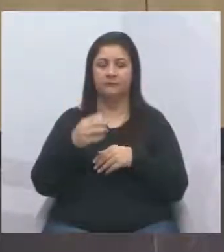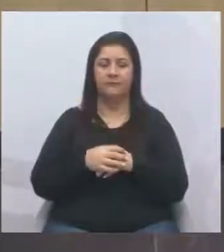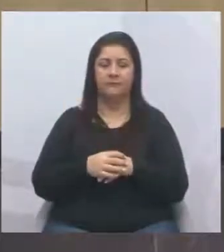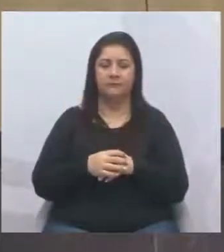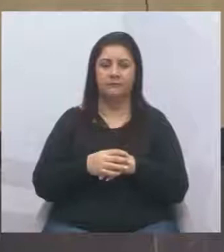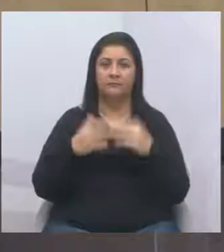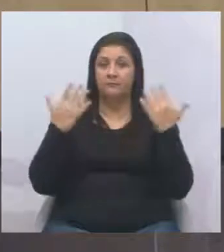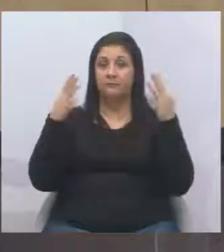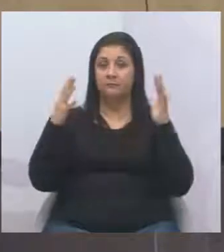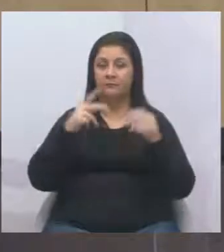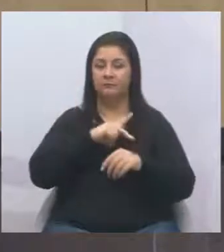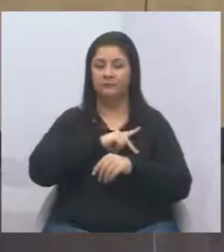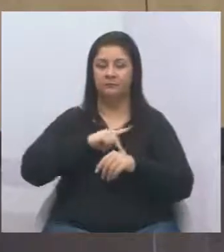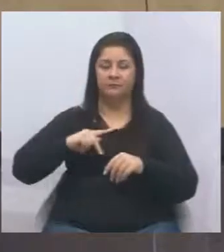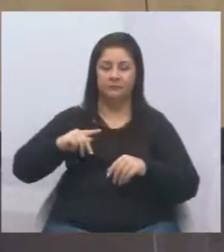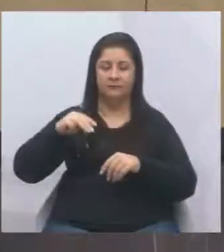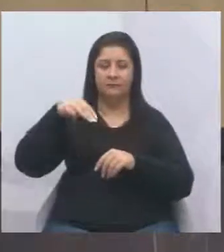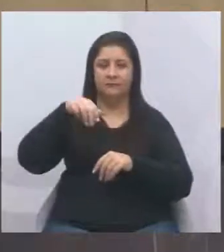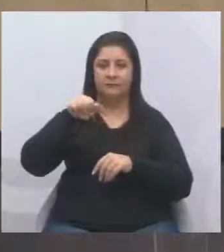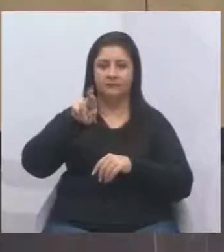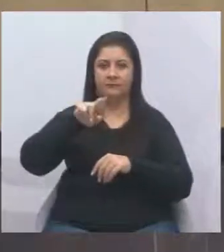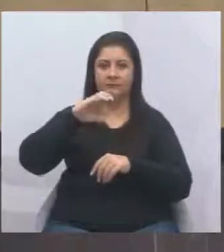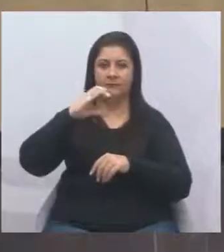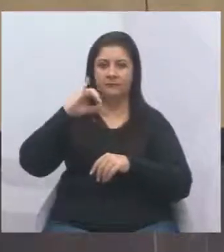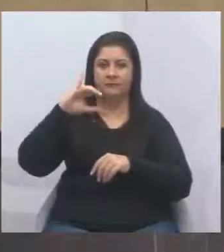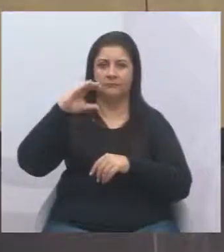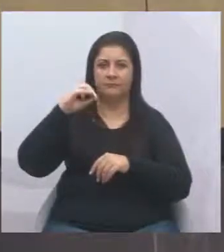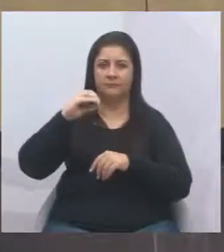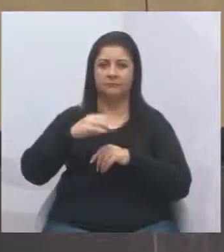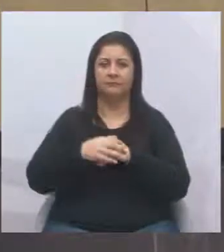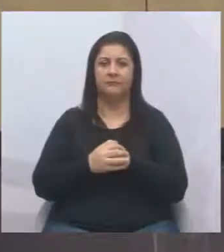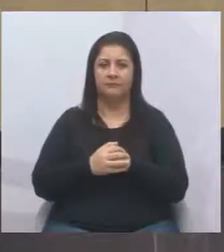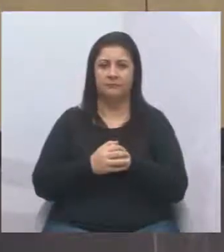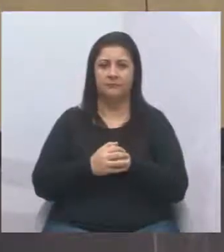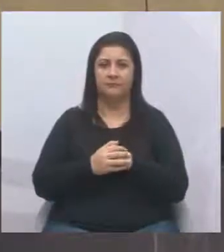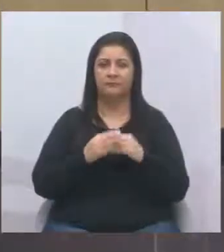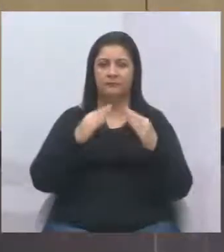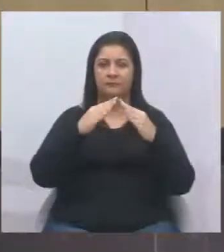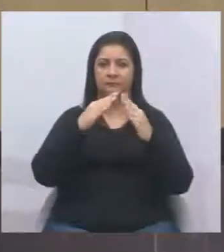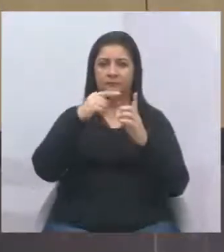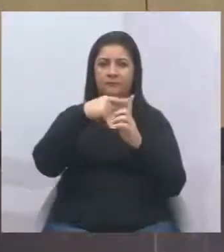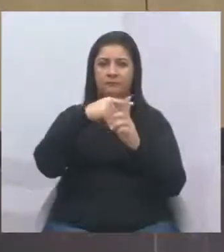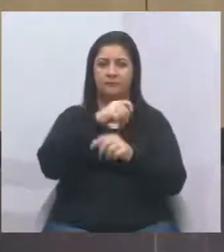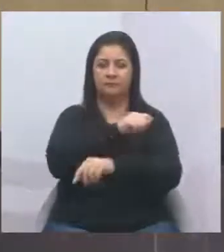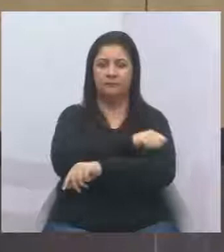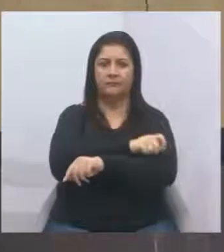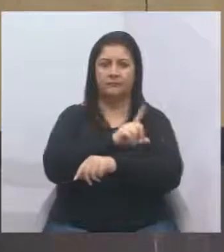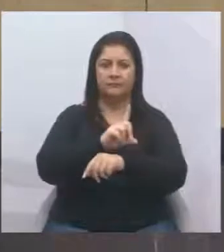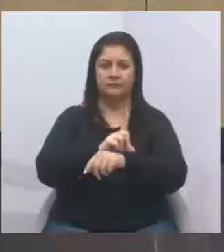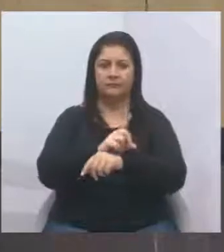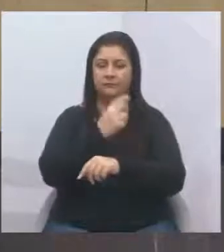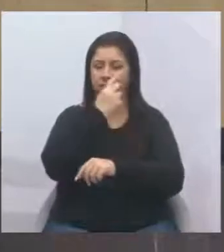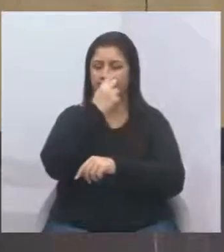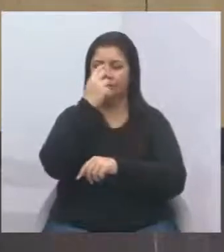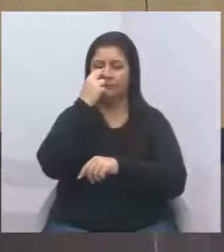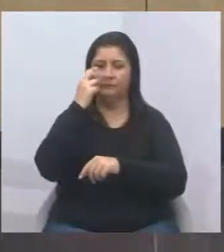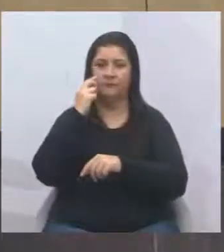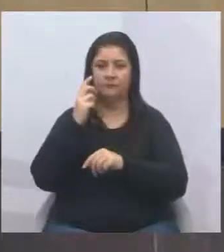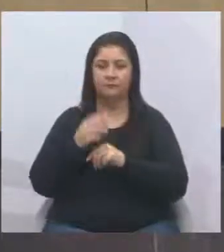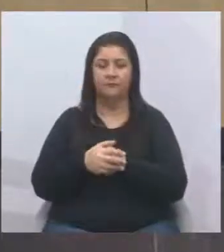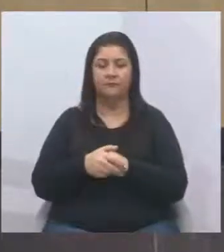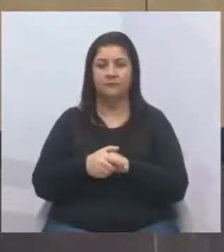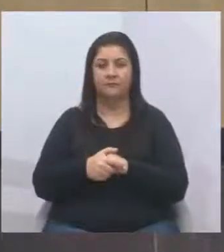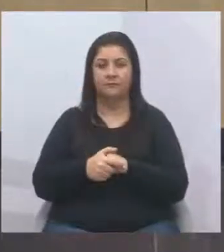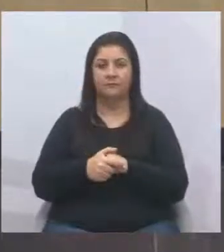ao pastor Márcio Santana, dirigente da congregação do Parque Meia Lua, filiada à Igreja Evangélica Assembleia de Deus, Ministério de Madureira, em